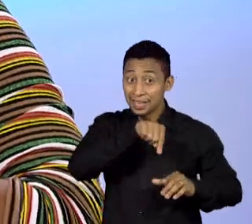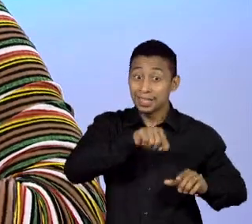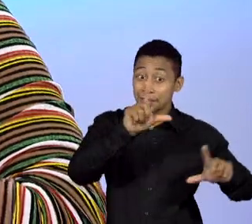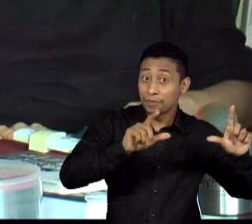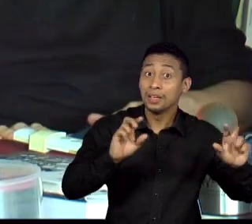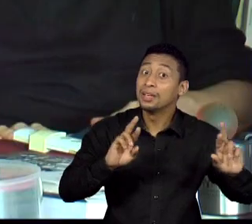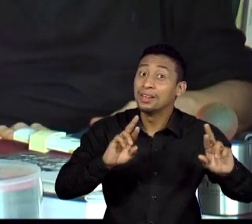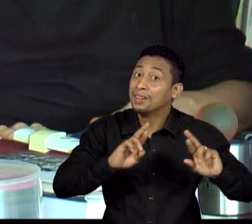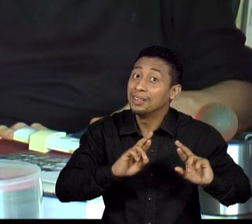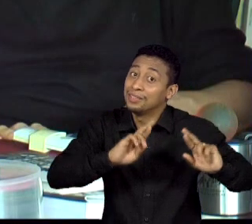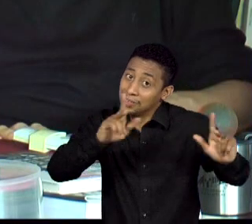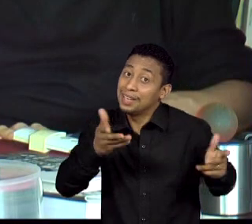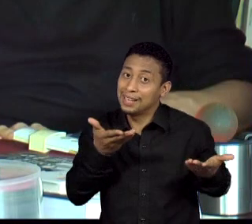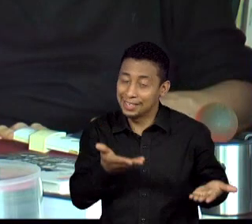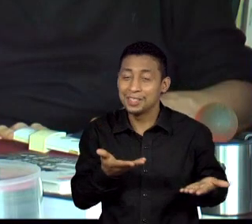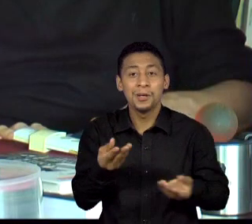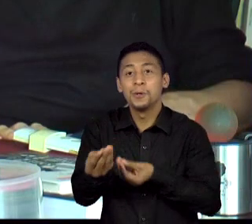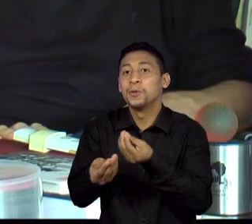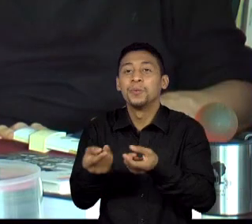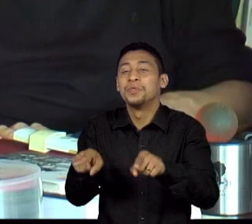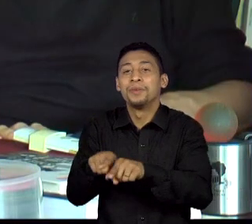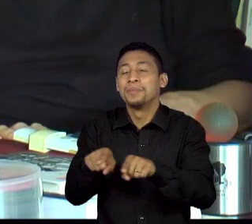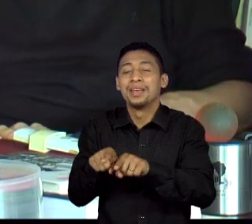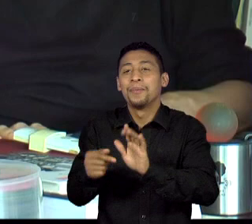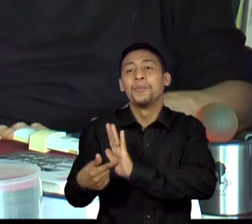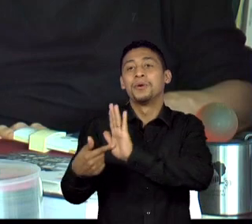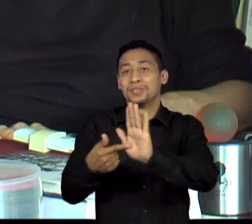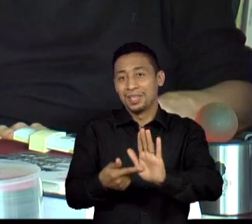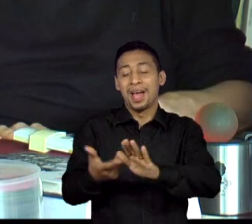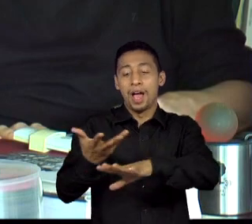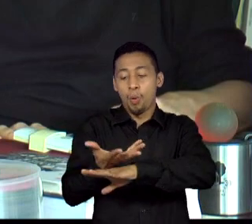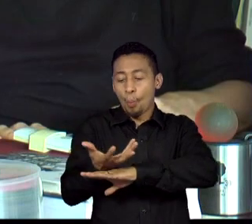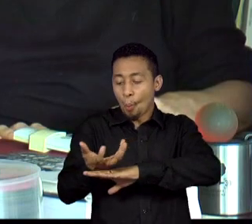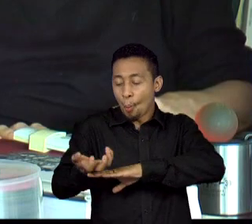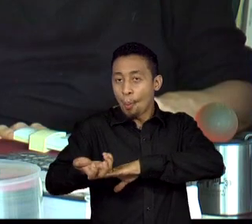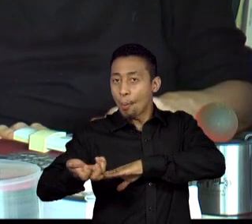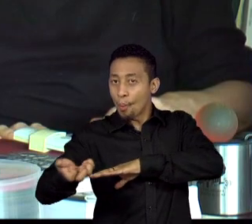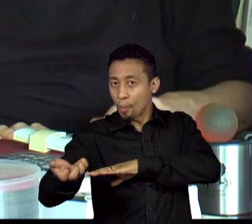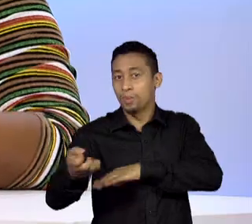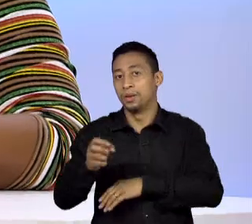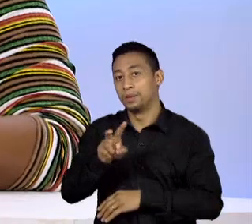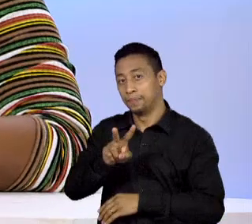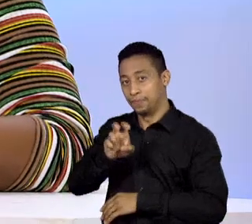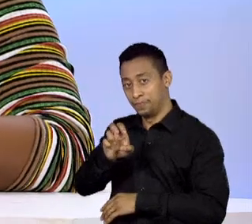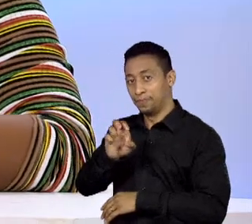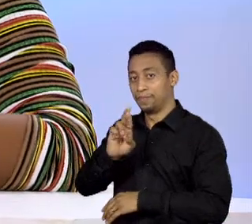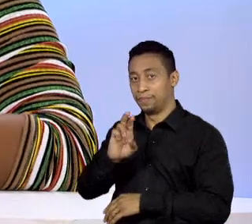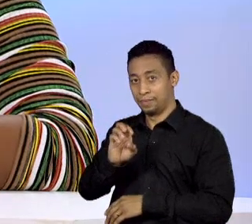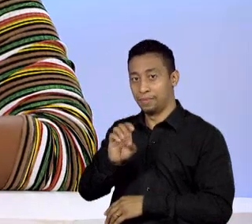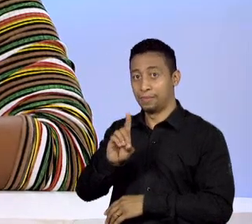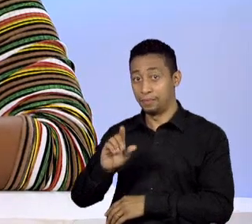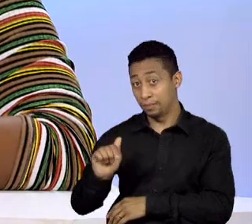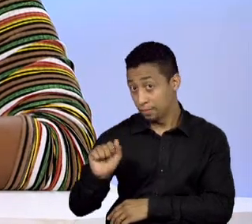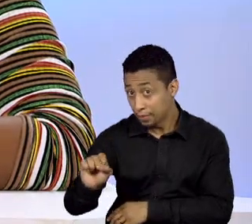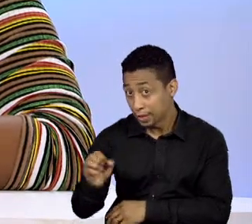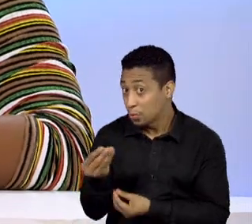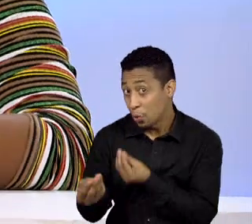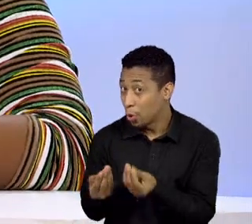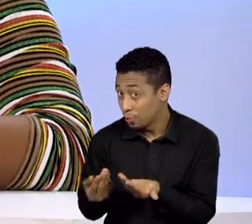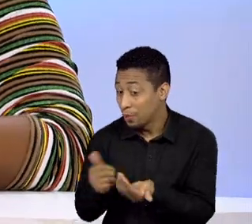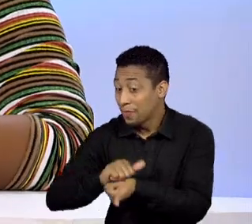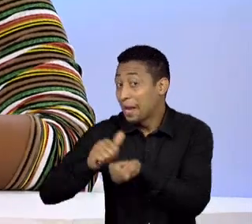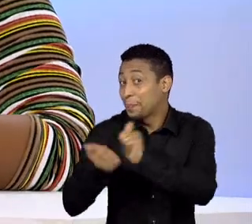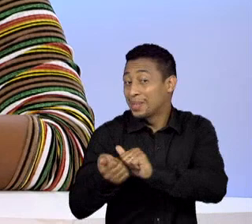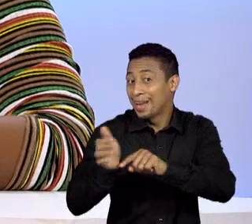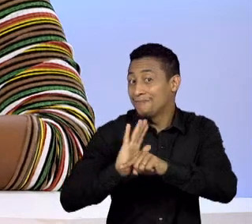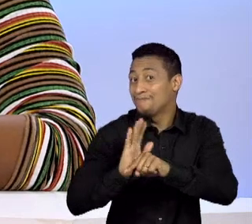né, do Grande Sertão Veredas, né, que vocês vão fazer uma versão atualizada, né, nas favelas. E eu queria